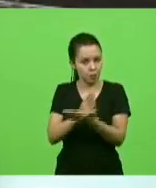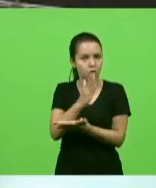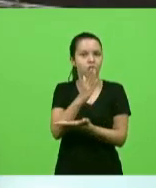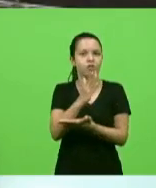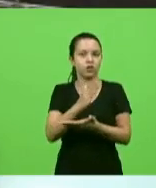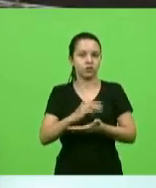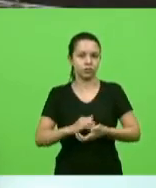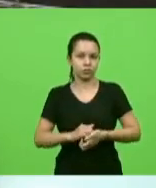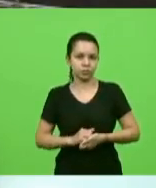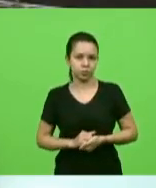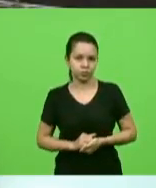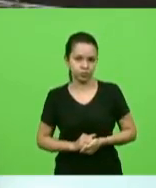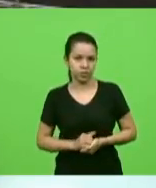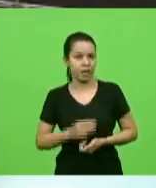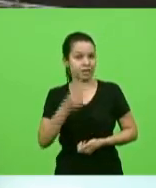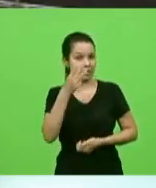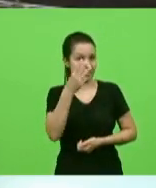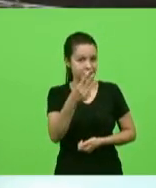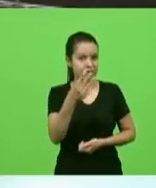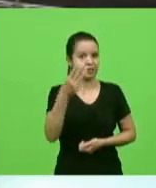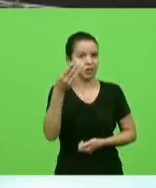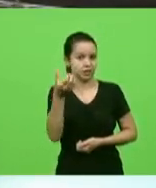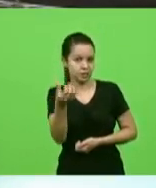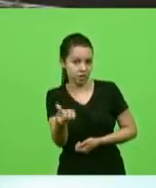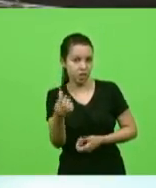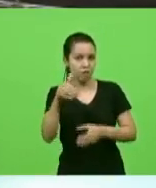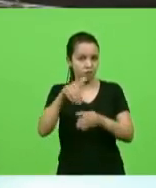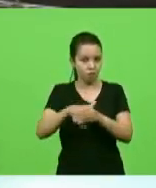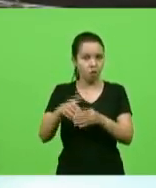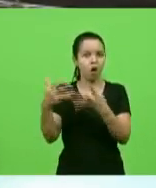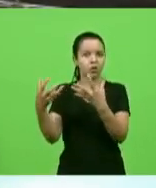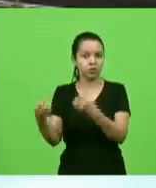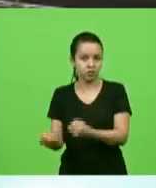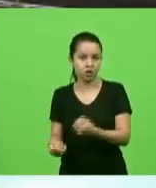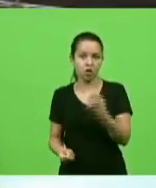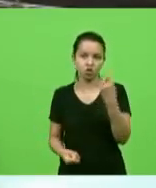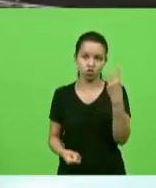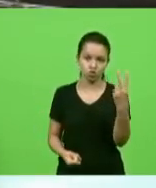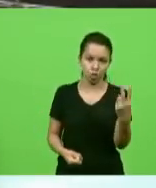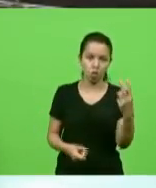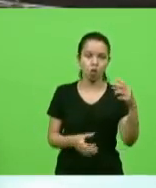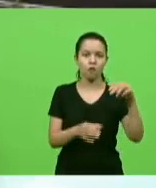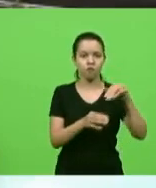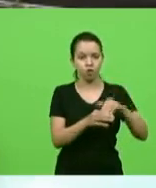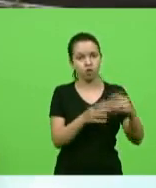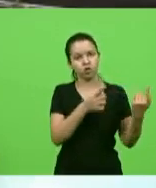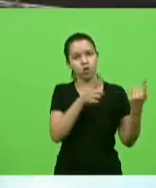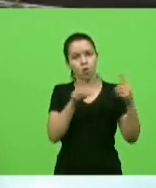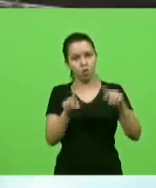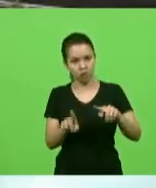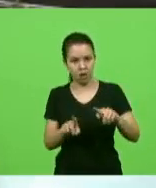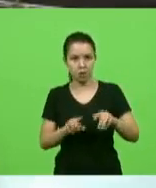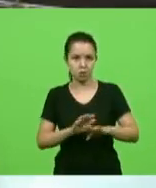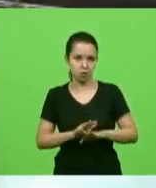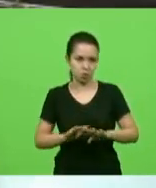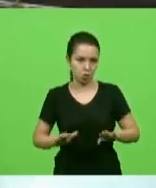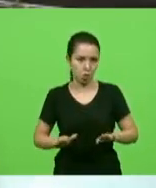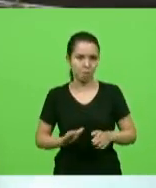aprovado desta vez por 36 votos favoráveis e apenas dois votos contrários